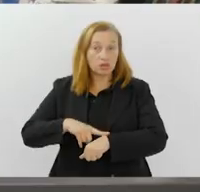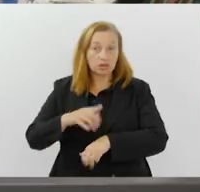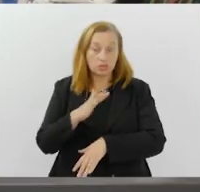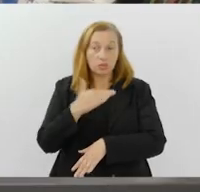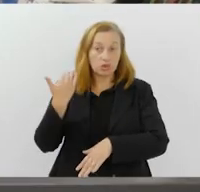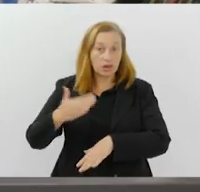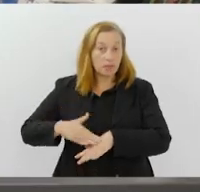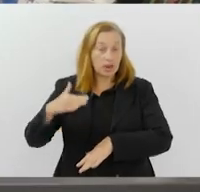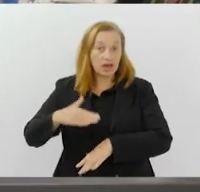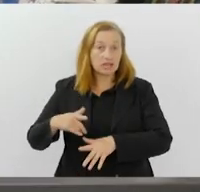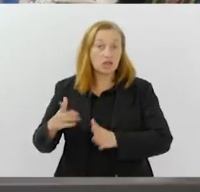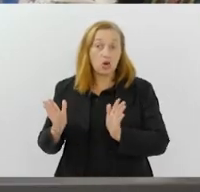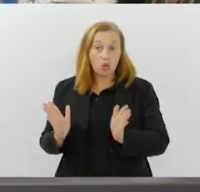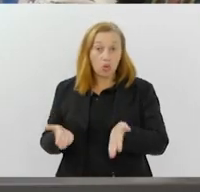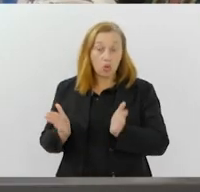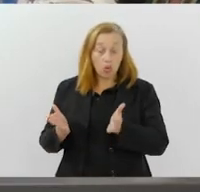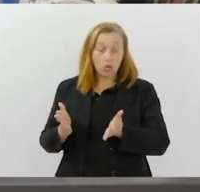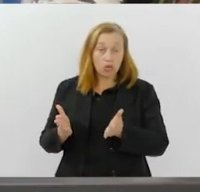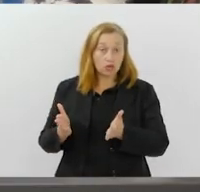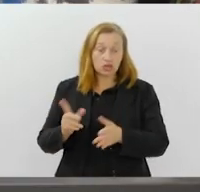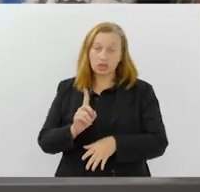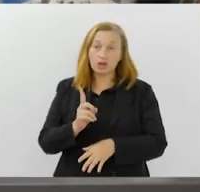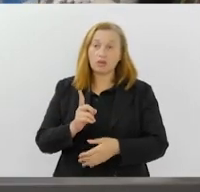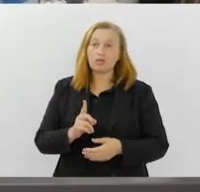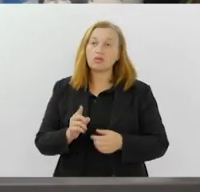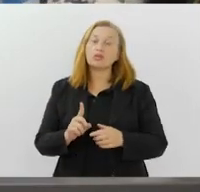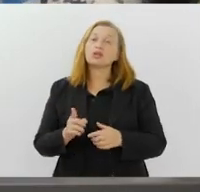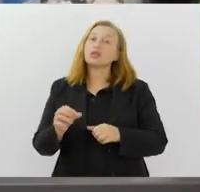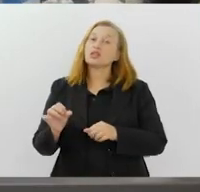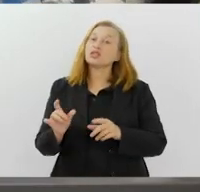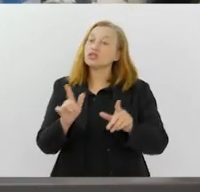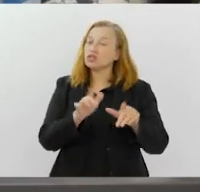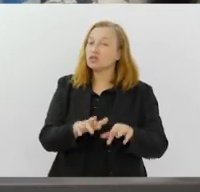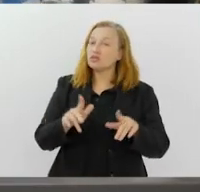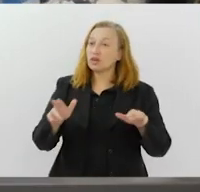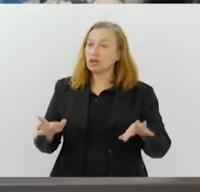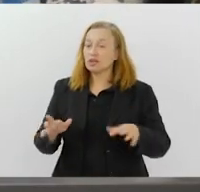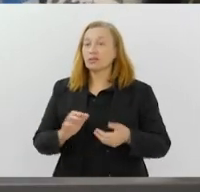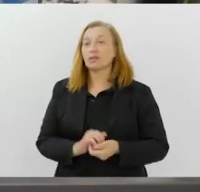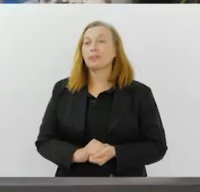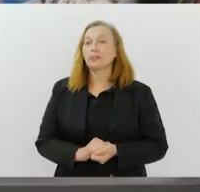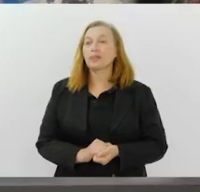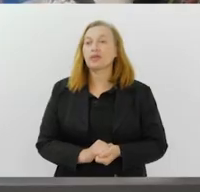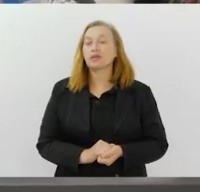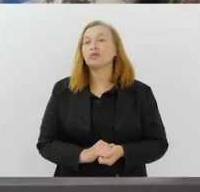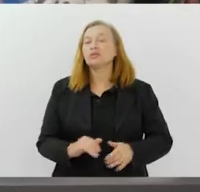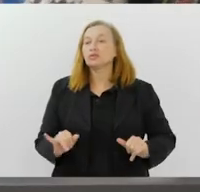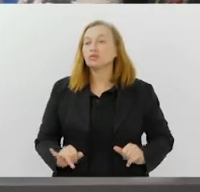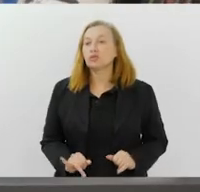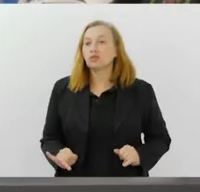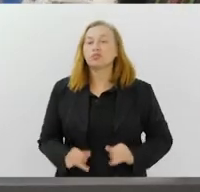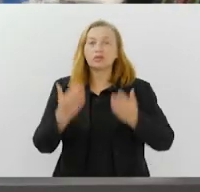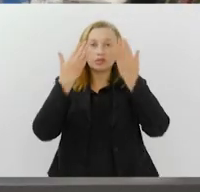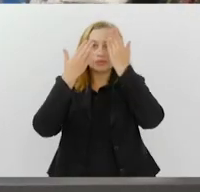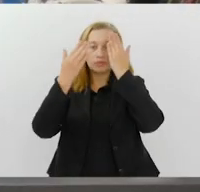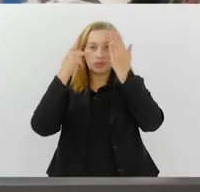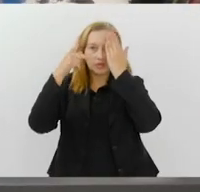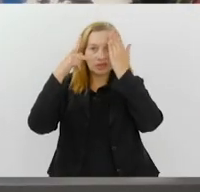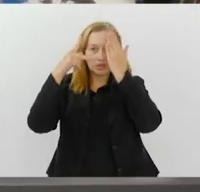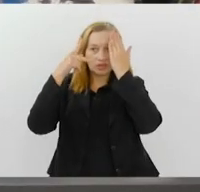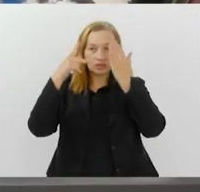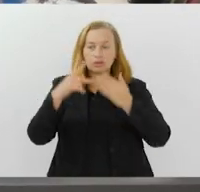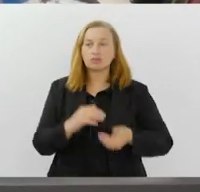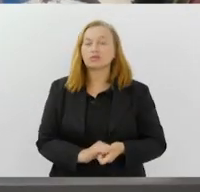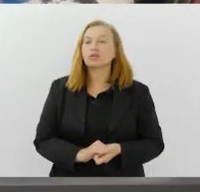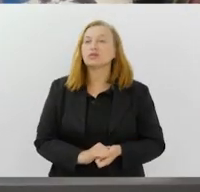vigilância eterna na mente e isso vem se ampliando nos últimos anos ao ponto do sofrimento psíquico passar e